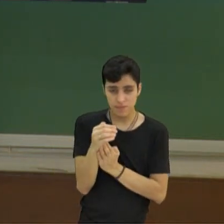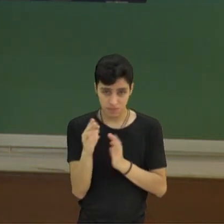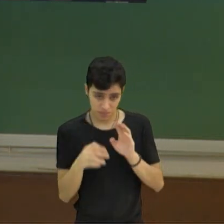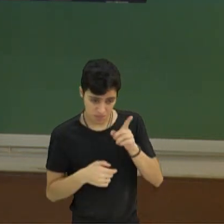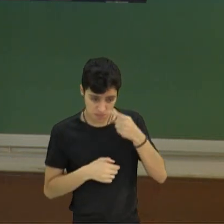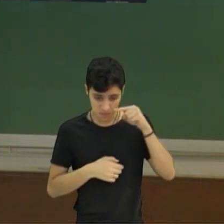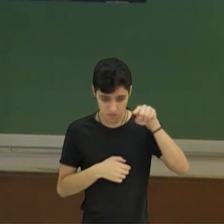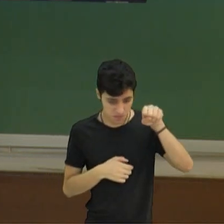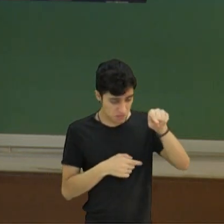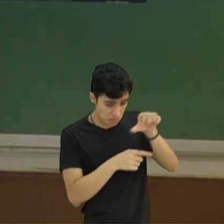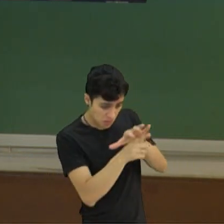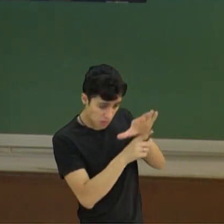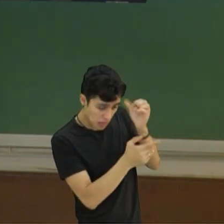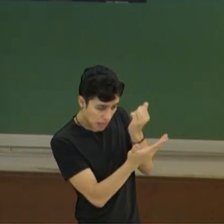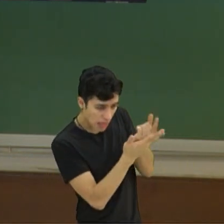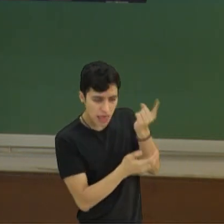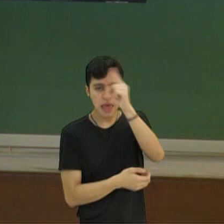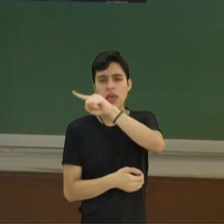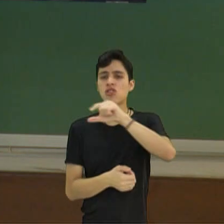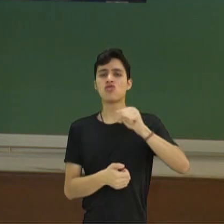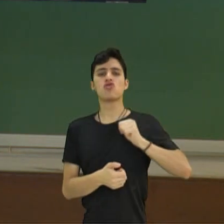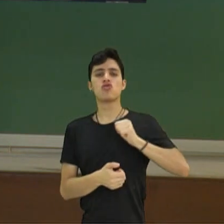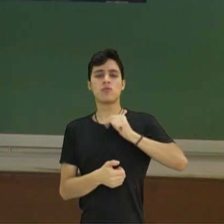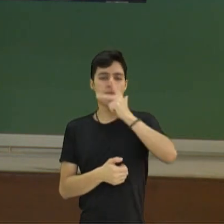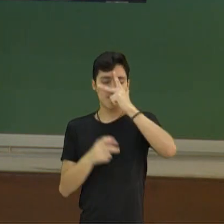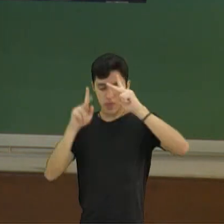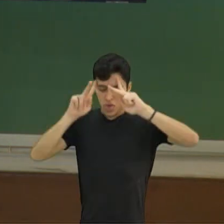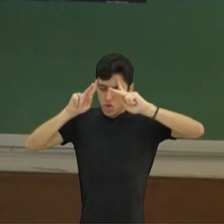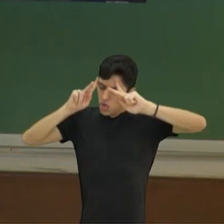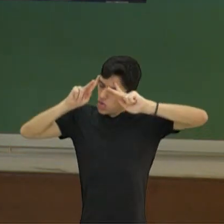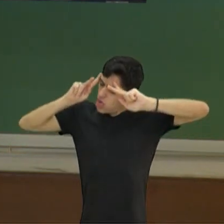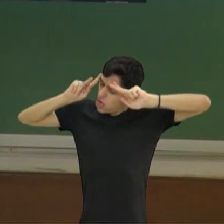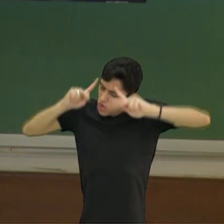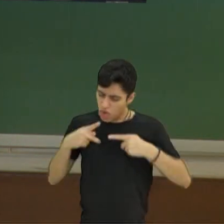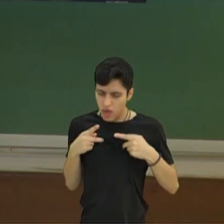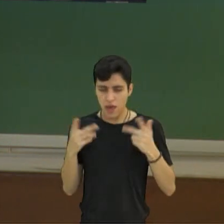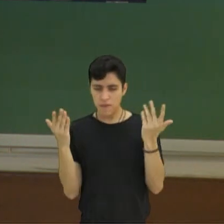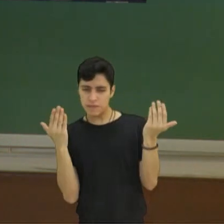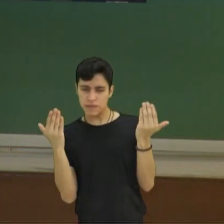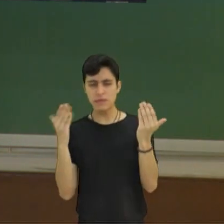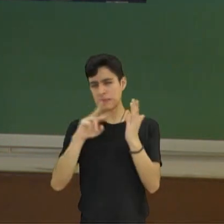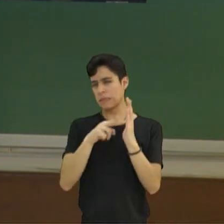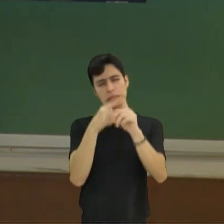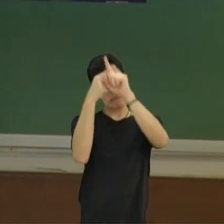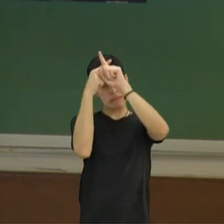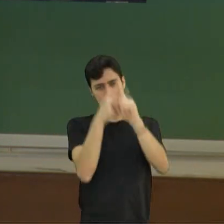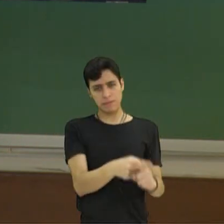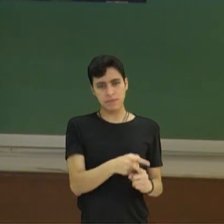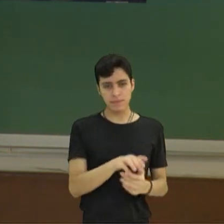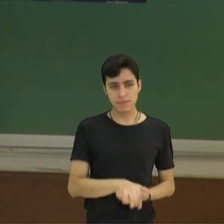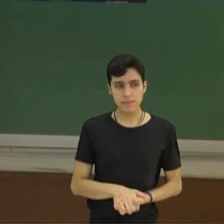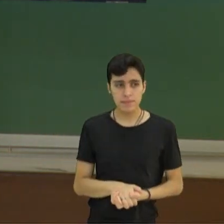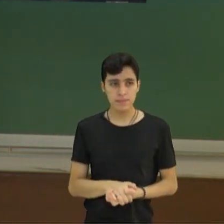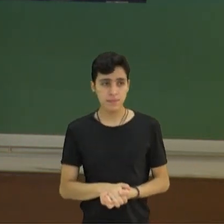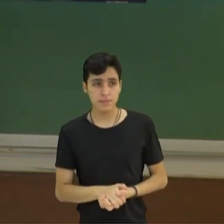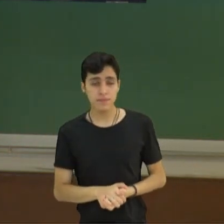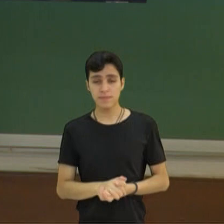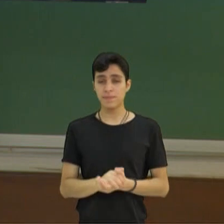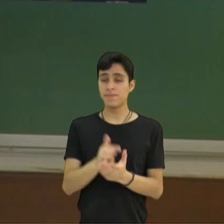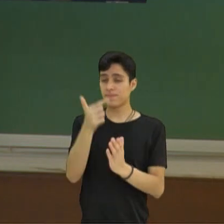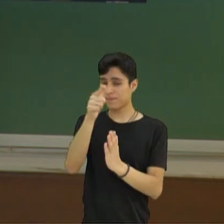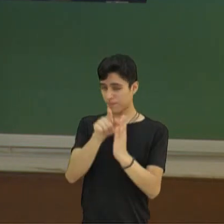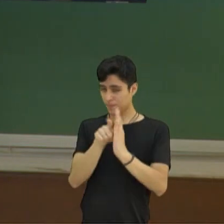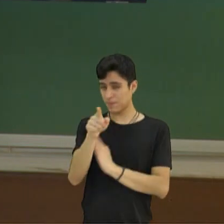essa atitude consumista a uma atitude de egoísmo. Agora nós temos mais um quiz sobre o